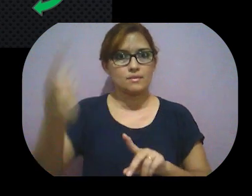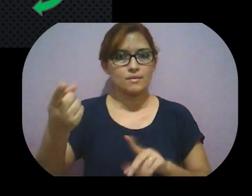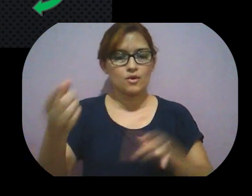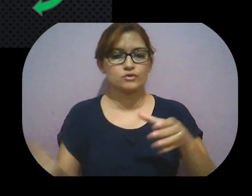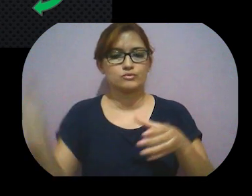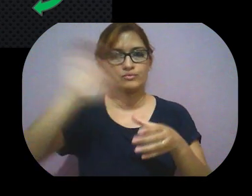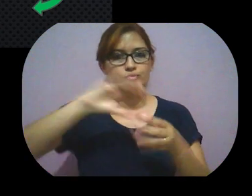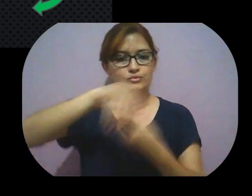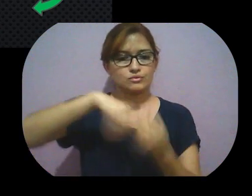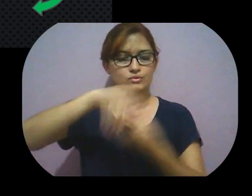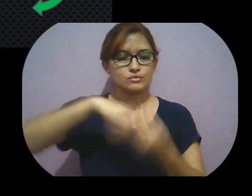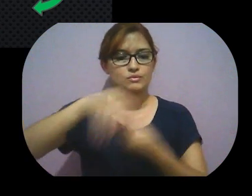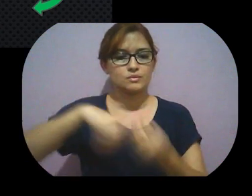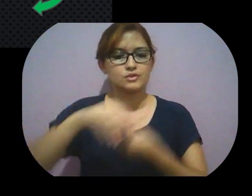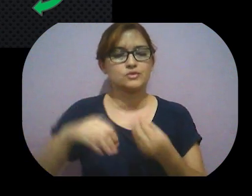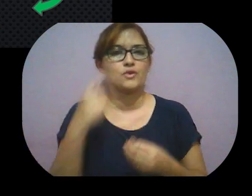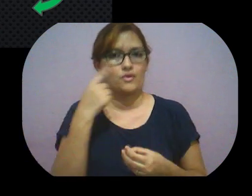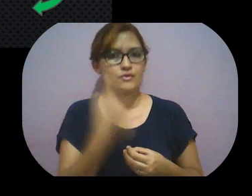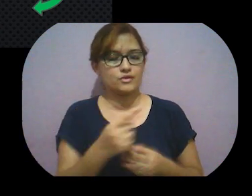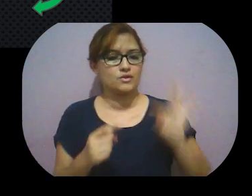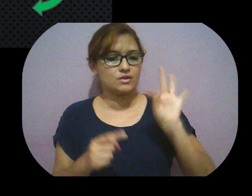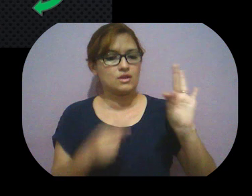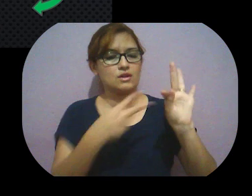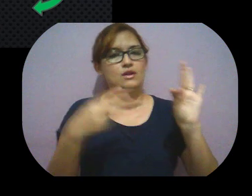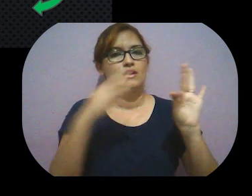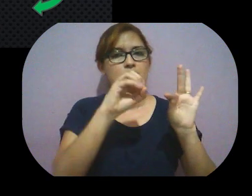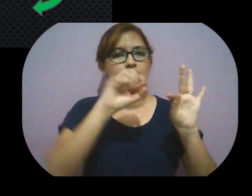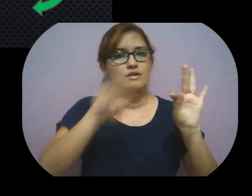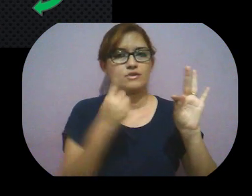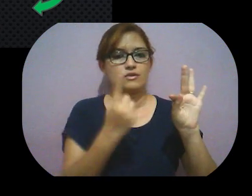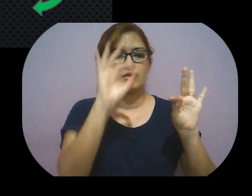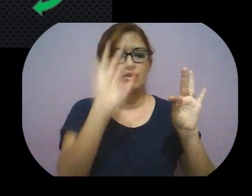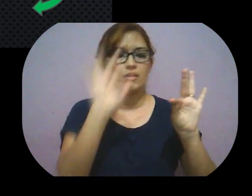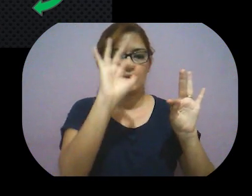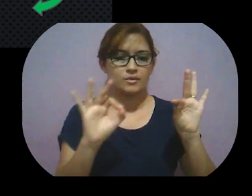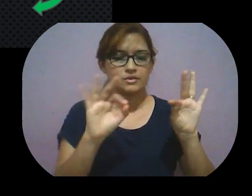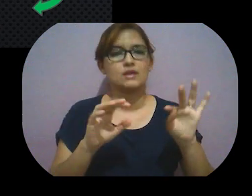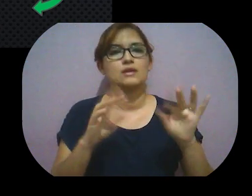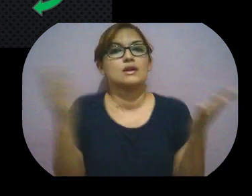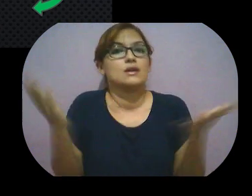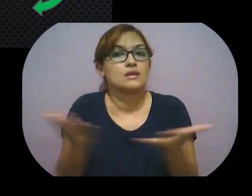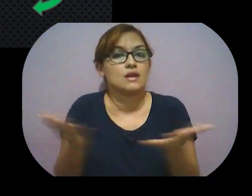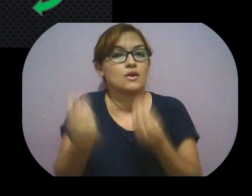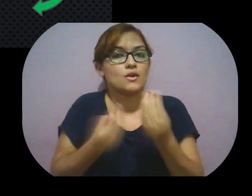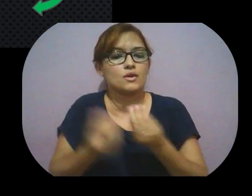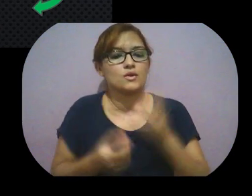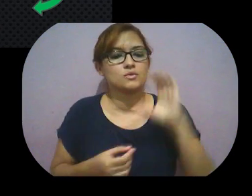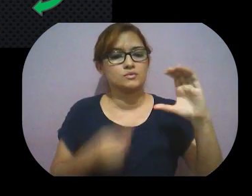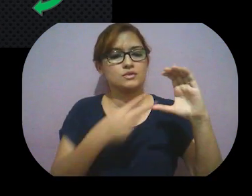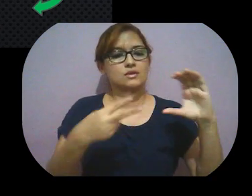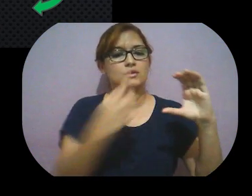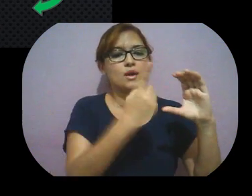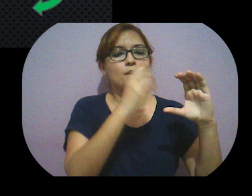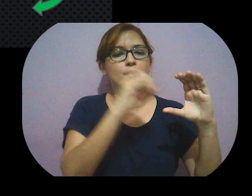a concentração foi para 0,1%. Vou converter para concentração comum, 1000 dt, 1000